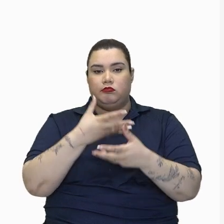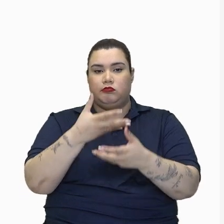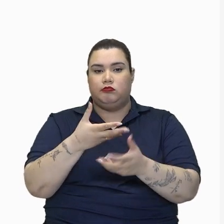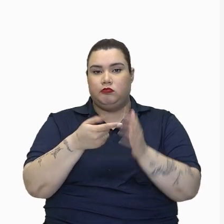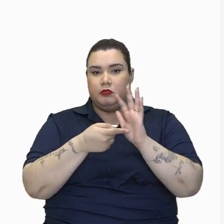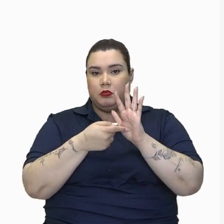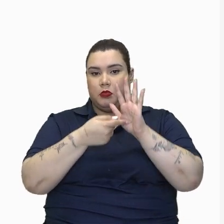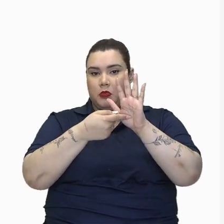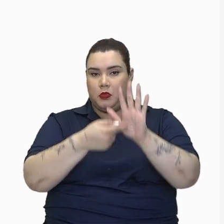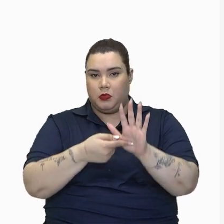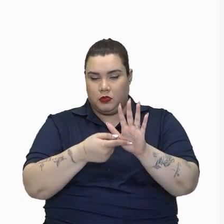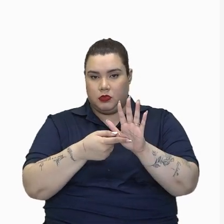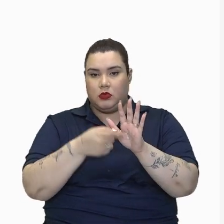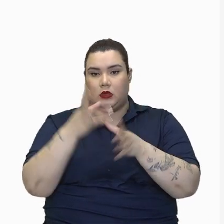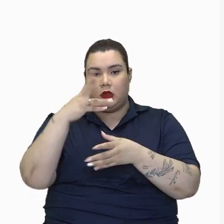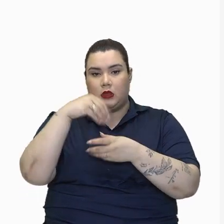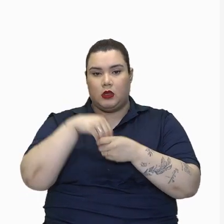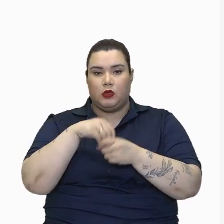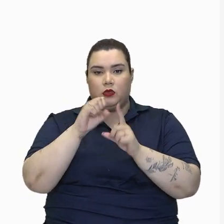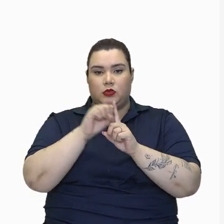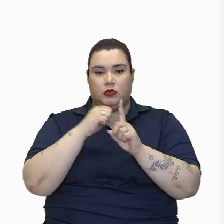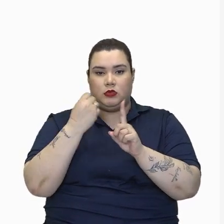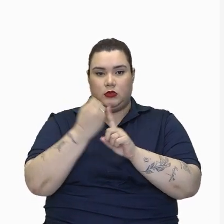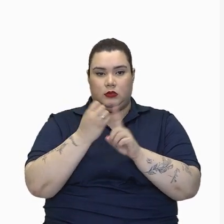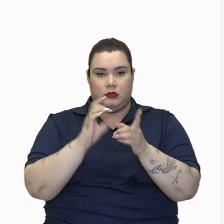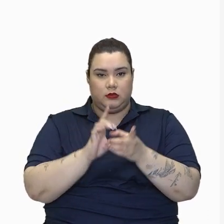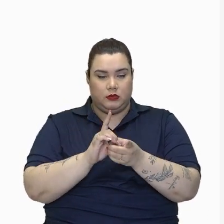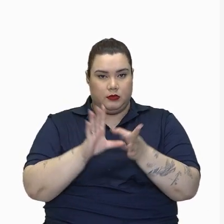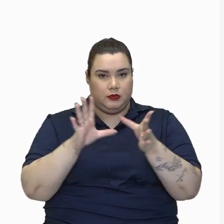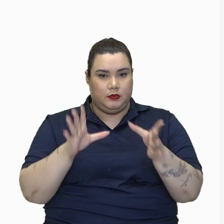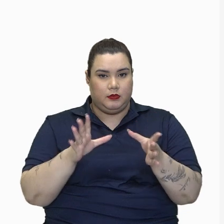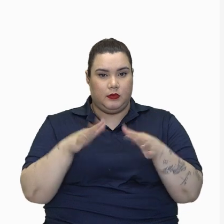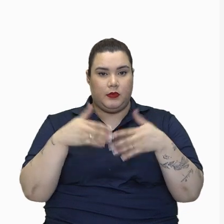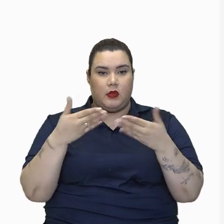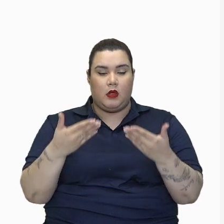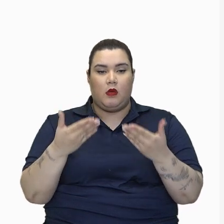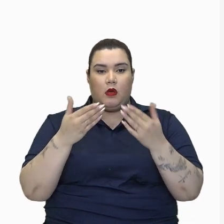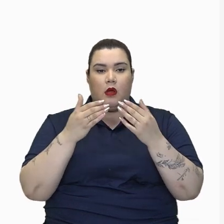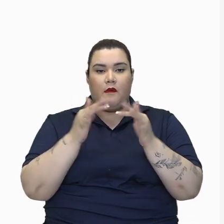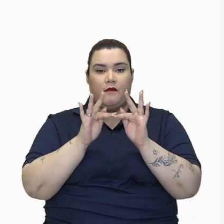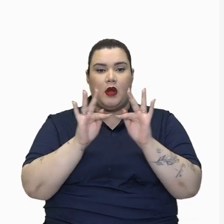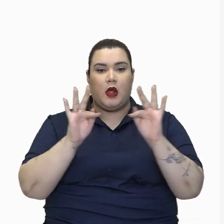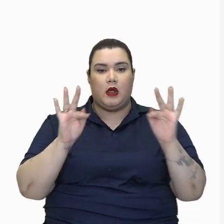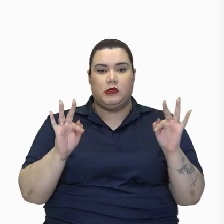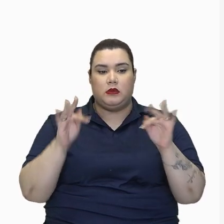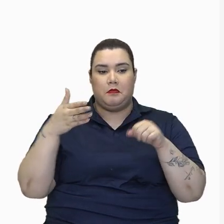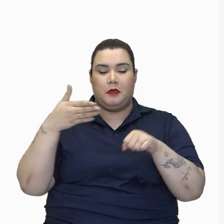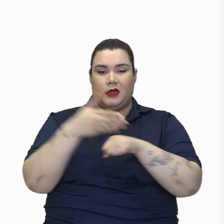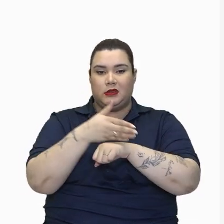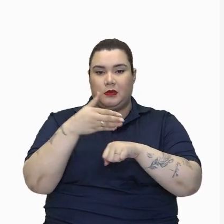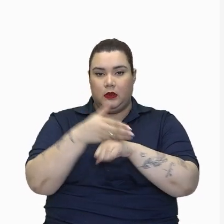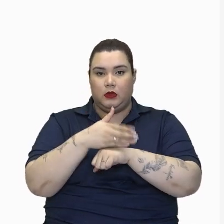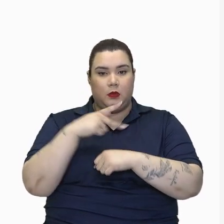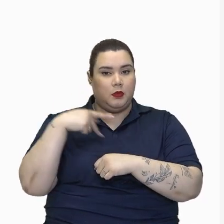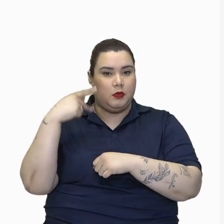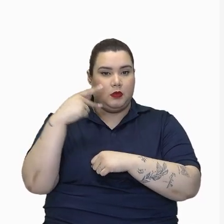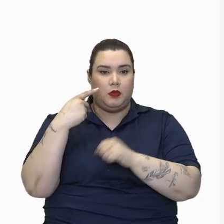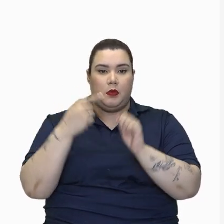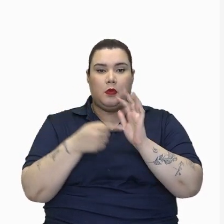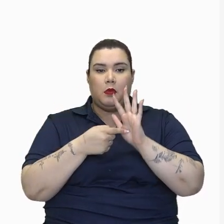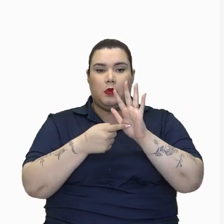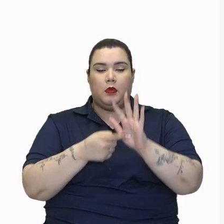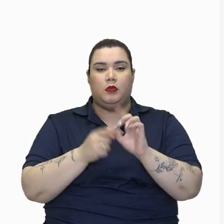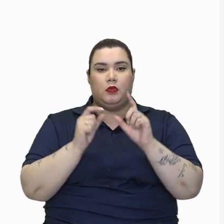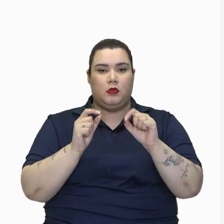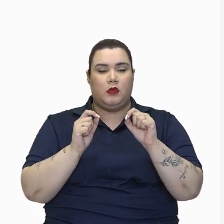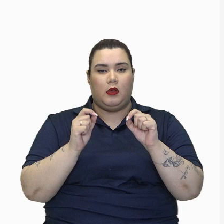nas sociedades democráticas. E a expressão participação política se presta